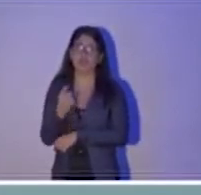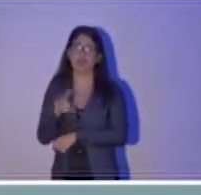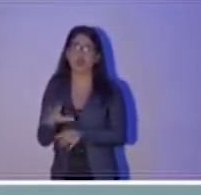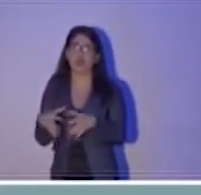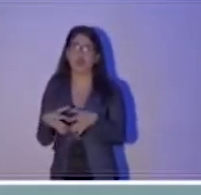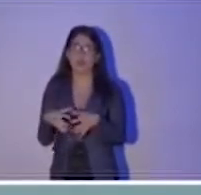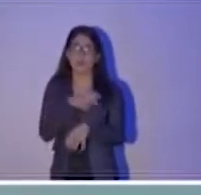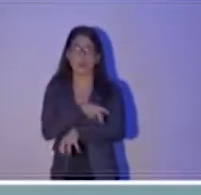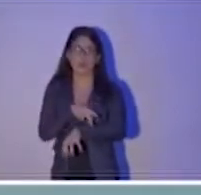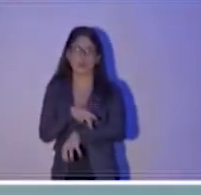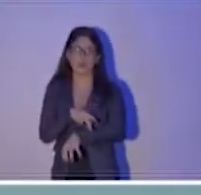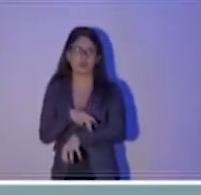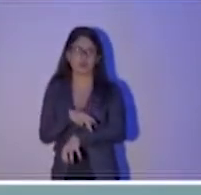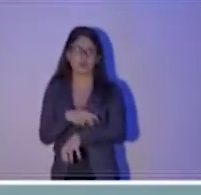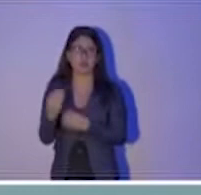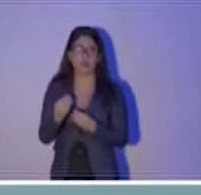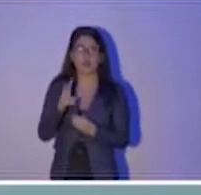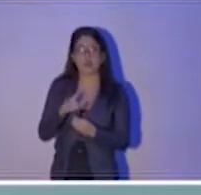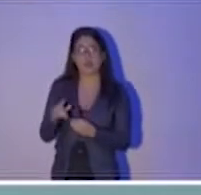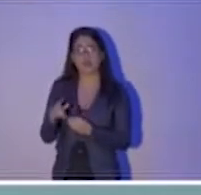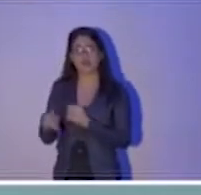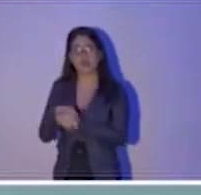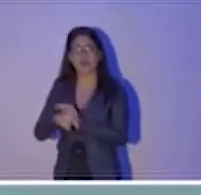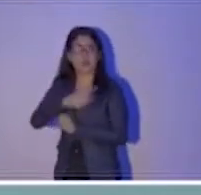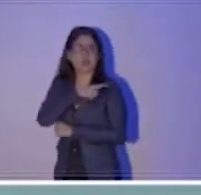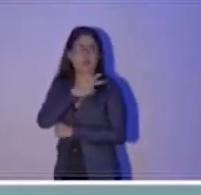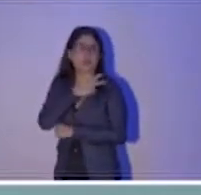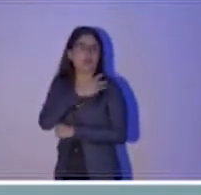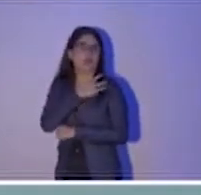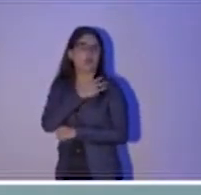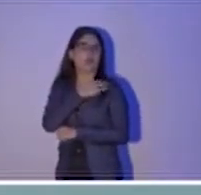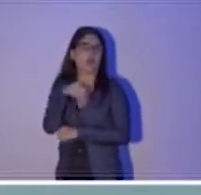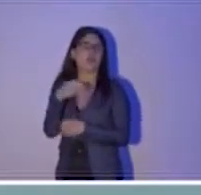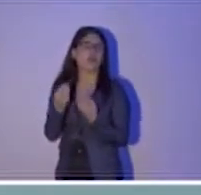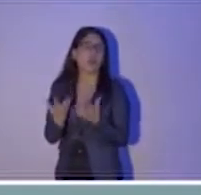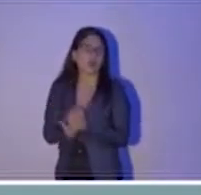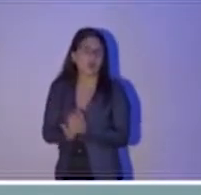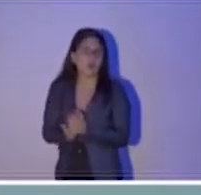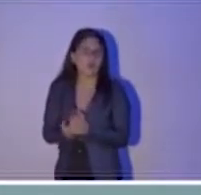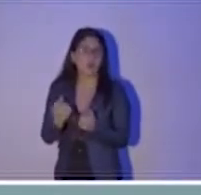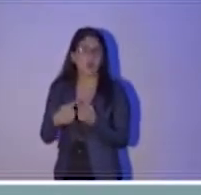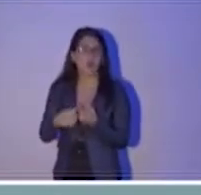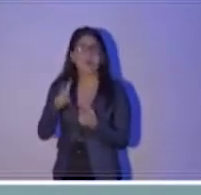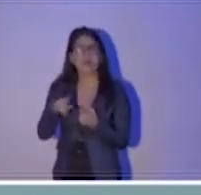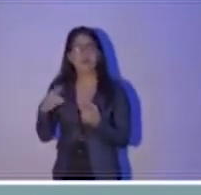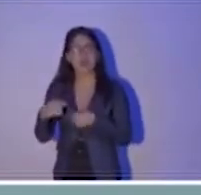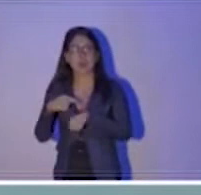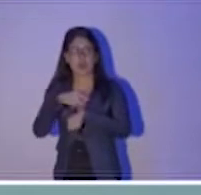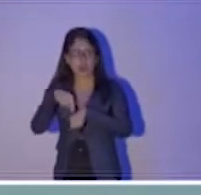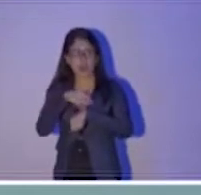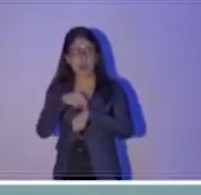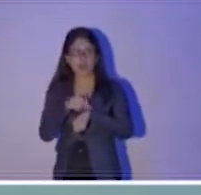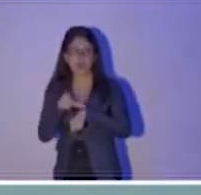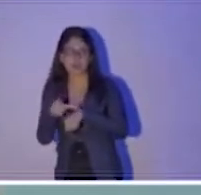grupo pedagógico, como é que vai ser a etapa do ensino médio do currículo, porque vai ter questão de ampliação de carga horária, vai ter questão